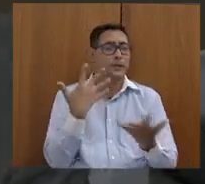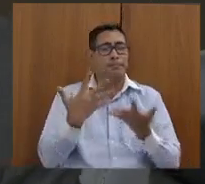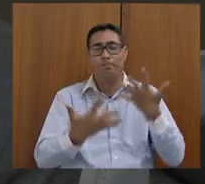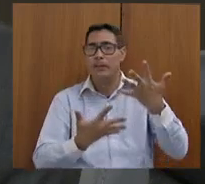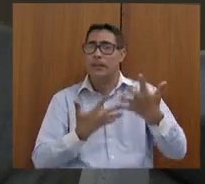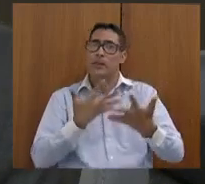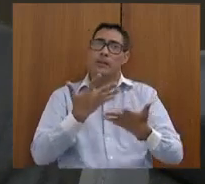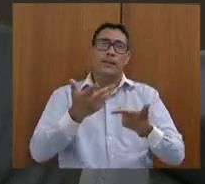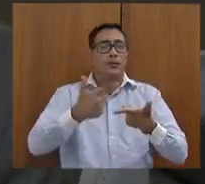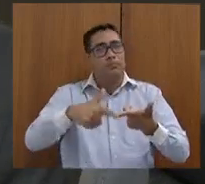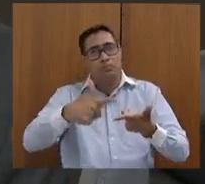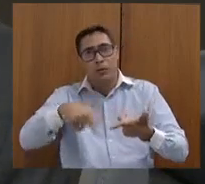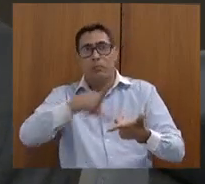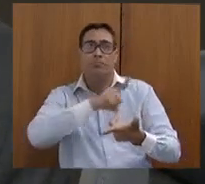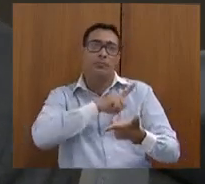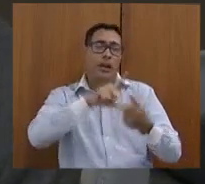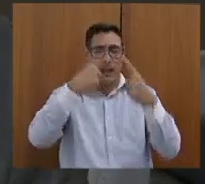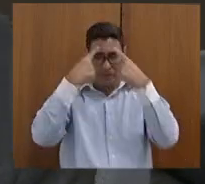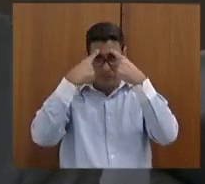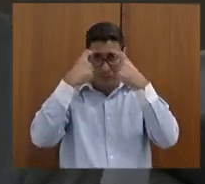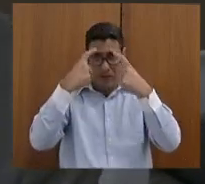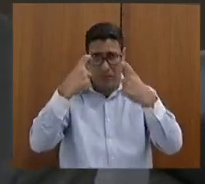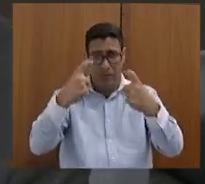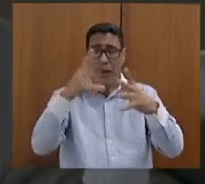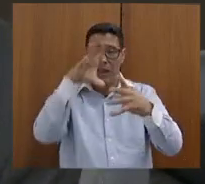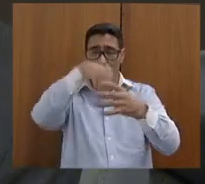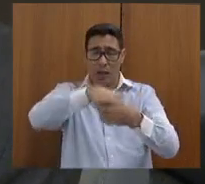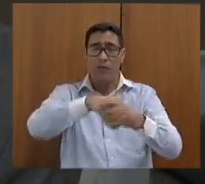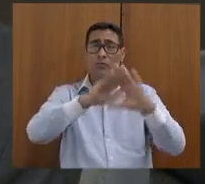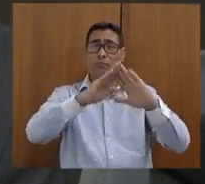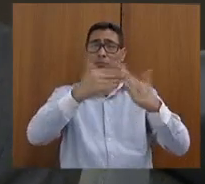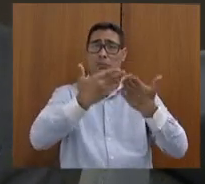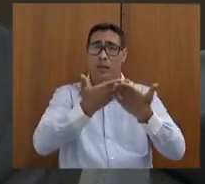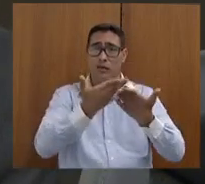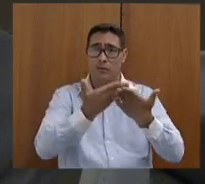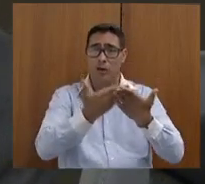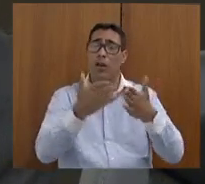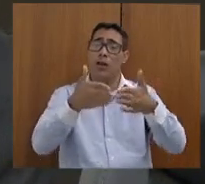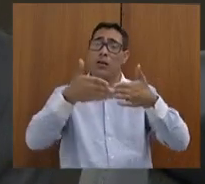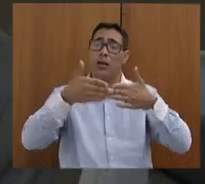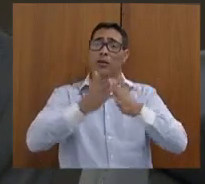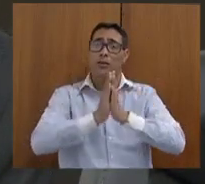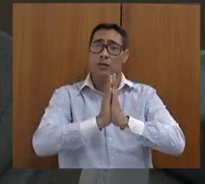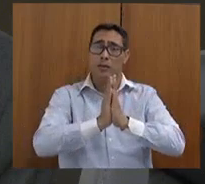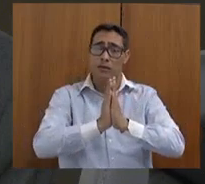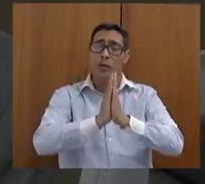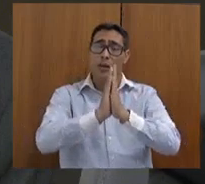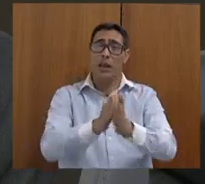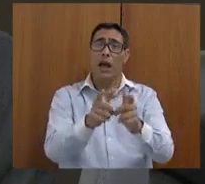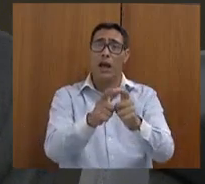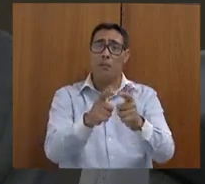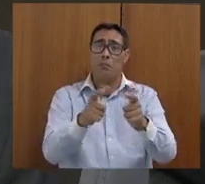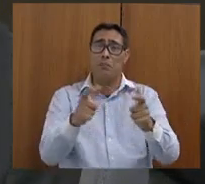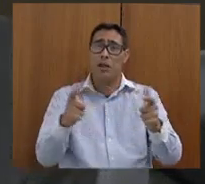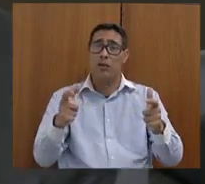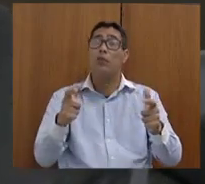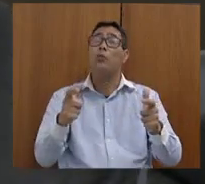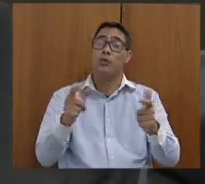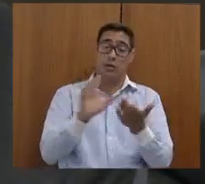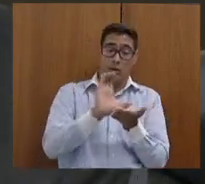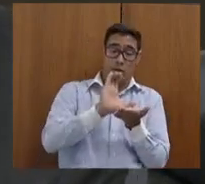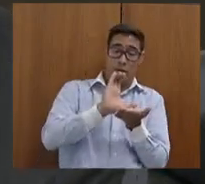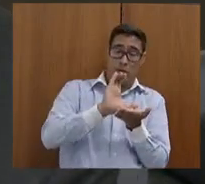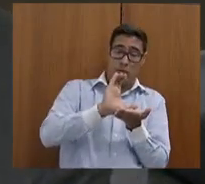com a violência no ambiente escolar ampliação dos investimentos no